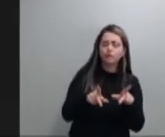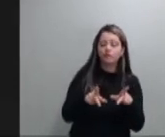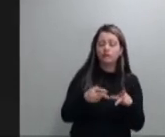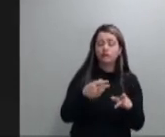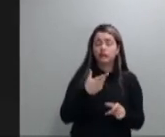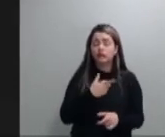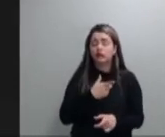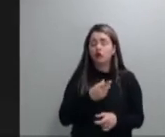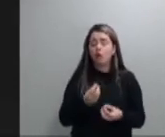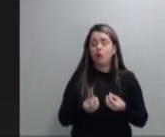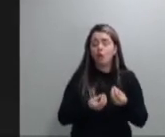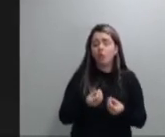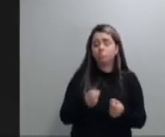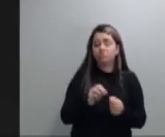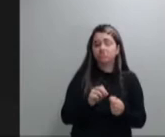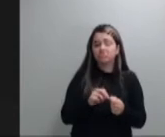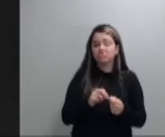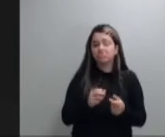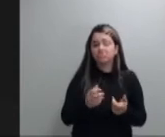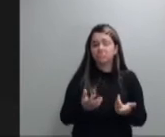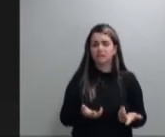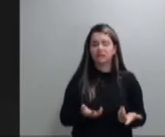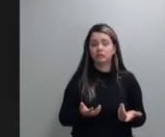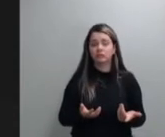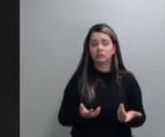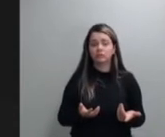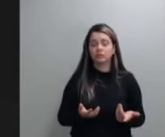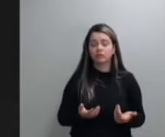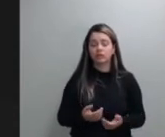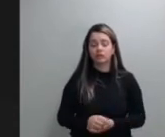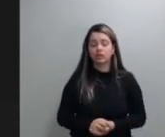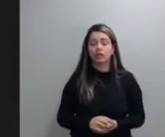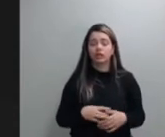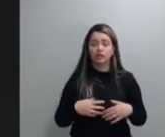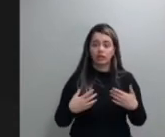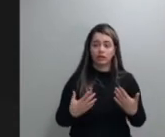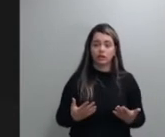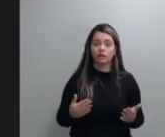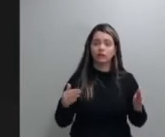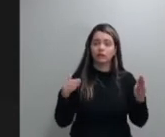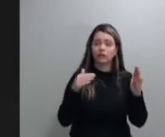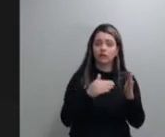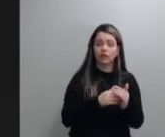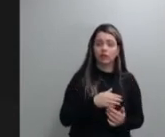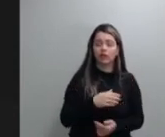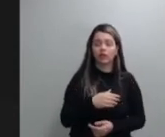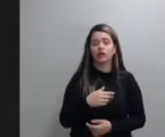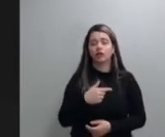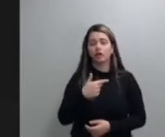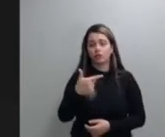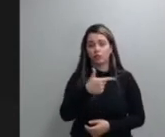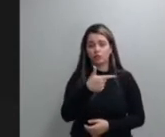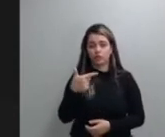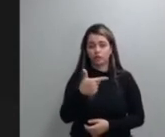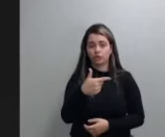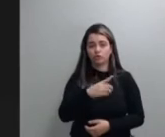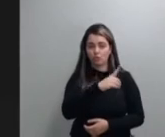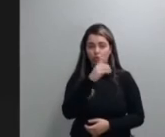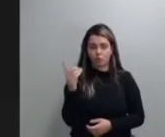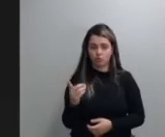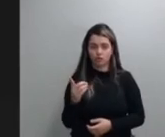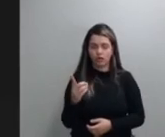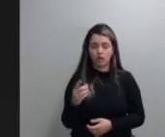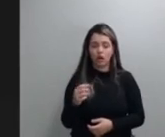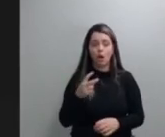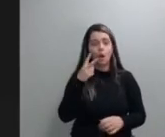de nenhuma das hipóteses do 1022, até porque, no nosso recurso ordinário, por exemplo, consta um quadro em que